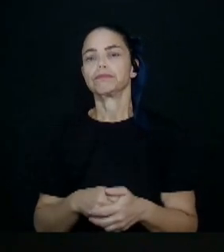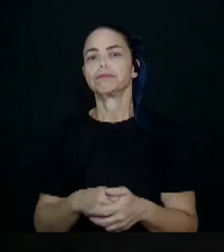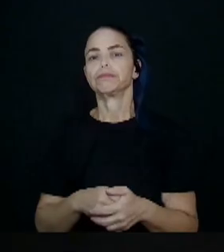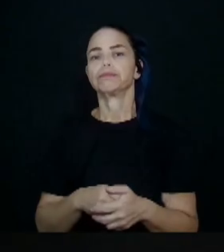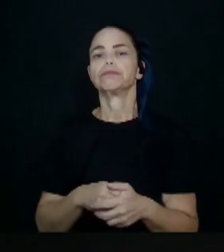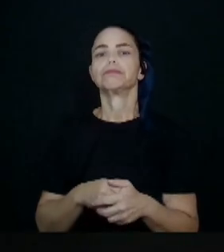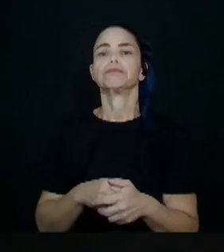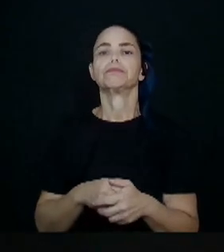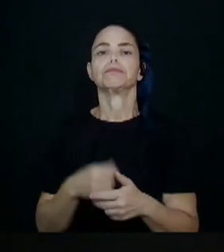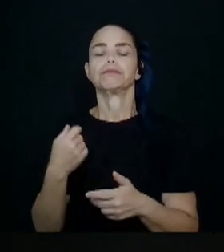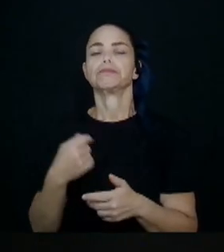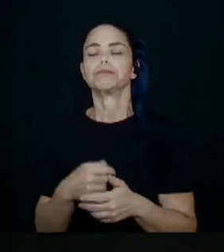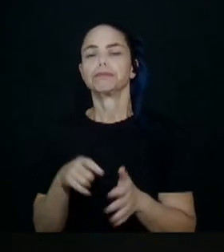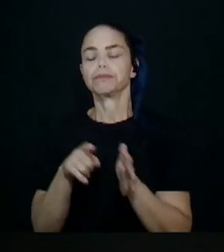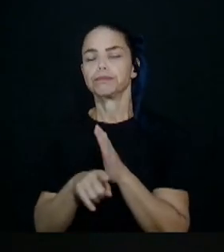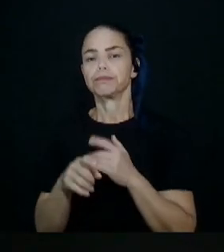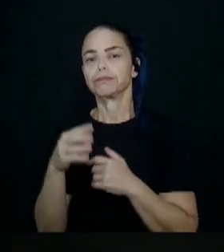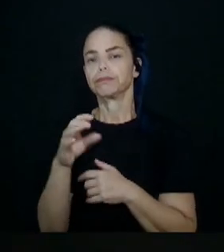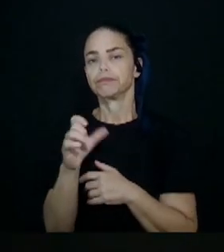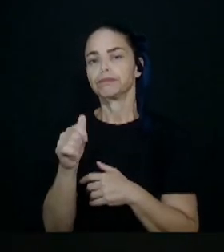A Carla Mendes, do Jardim Proença.